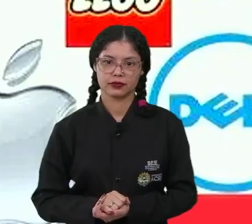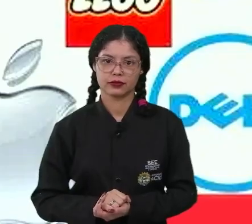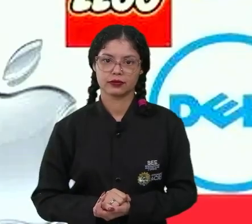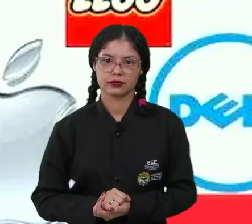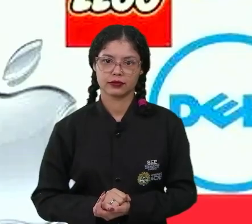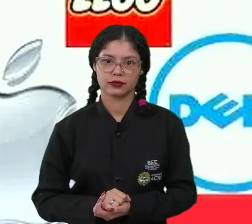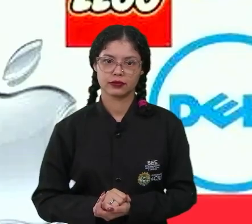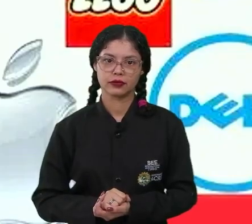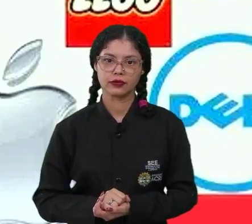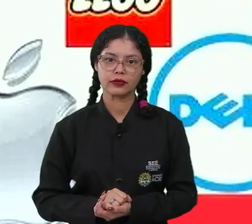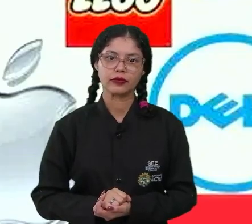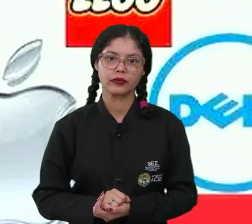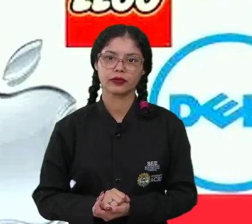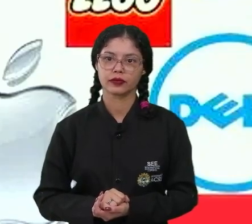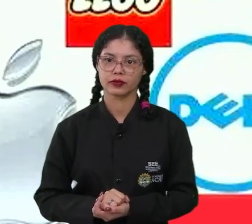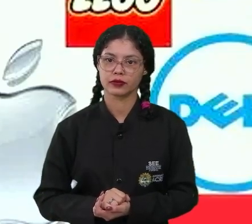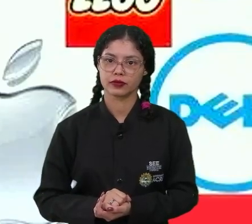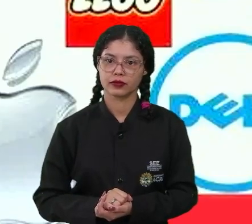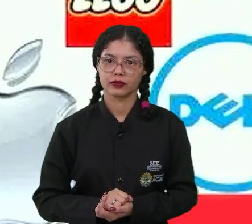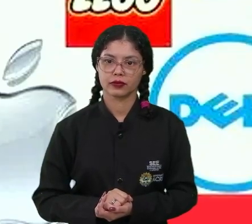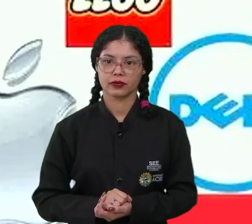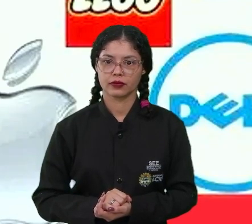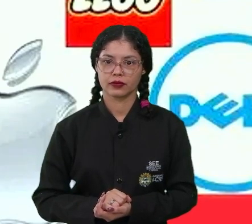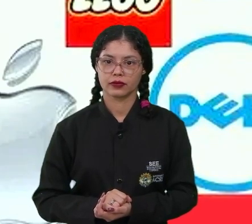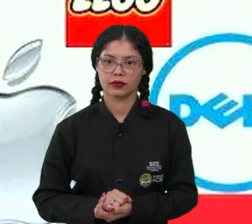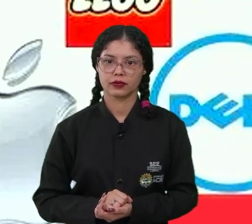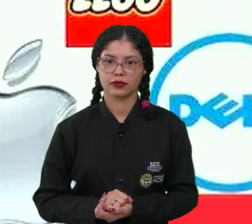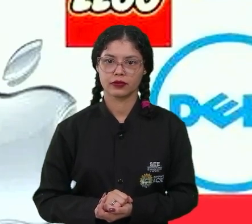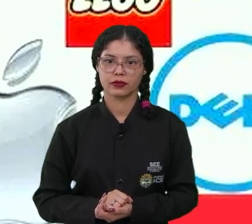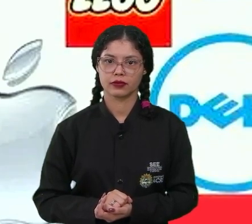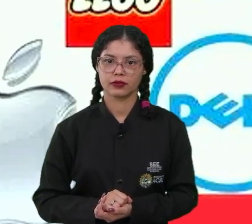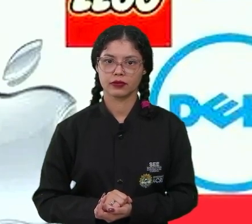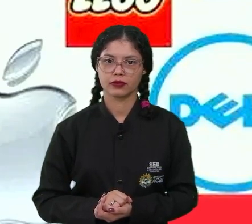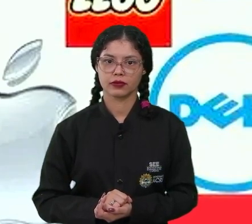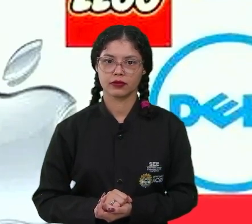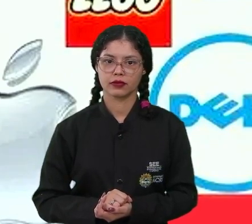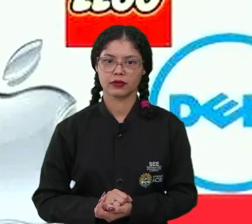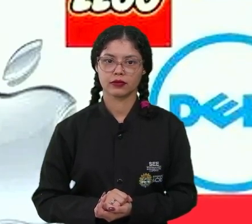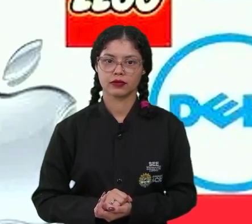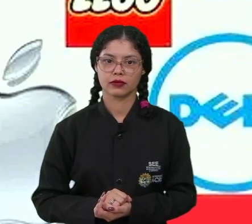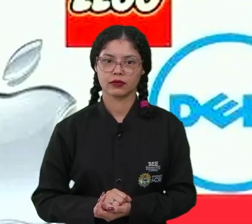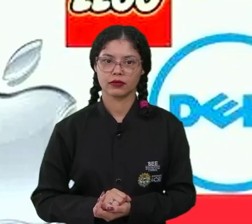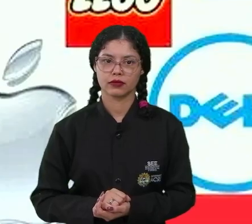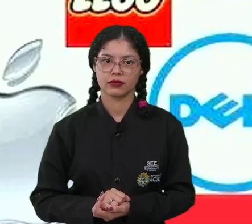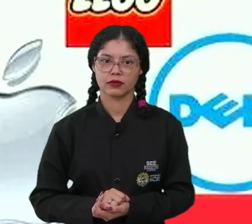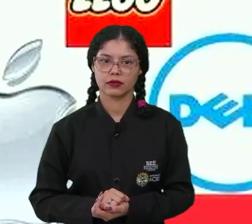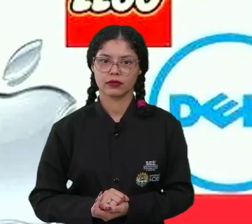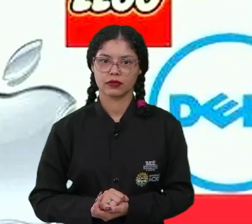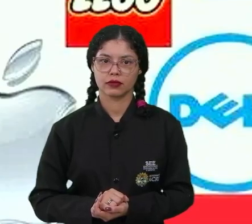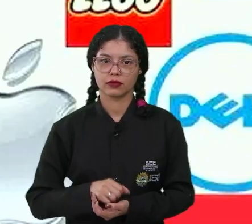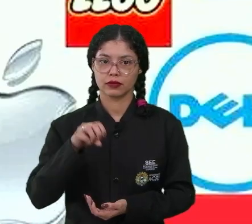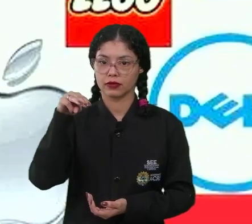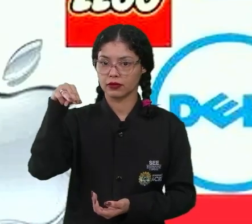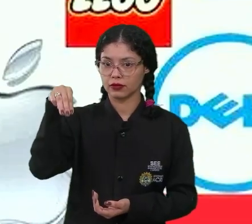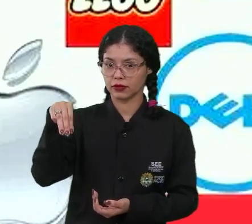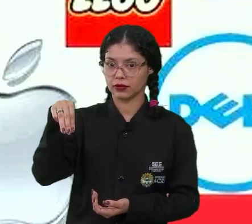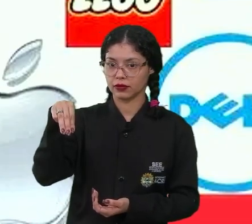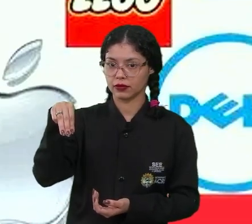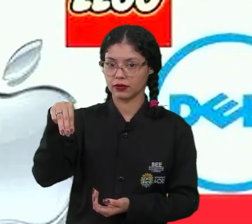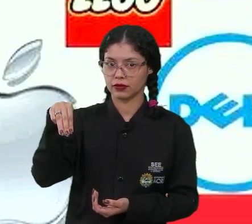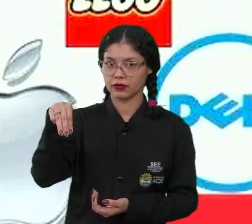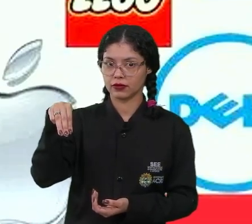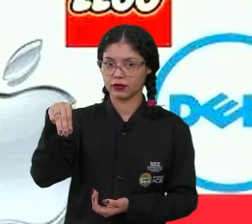A letra M aqui em cima, ó. A M, que tá a letra M amarela, que está num